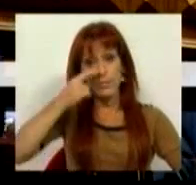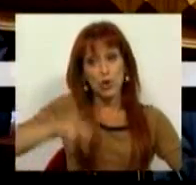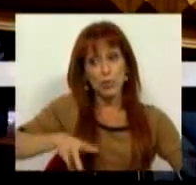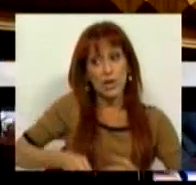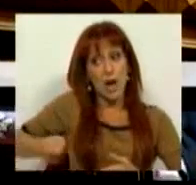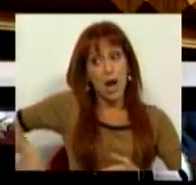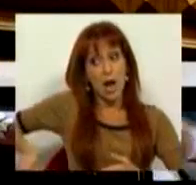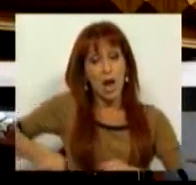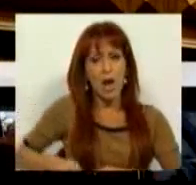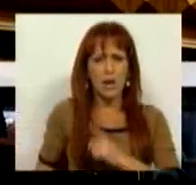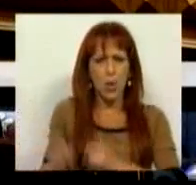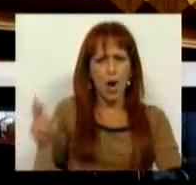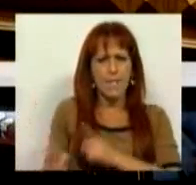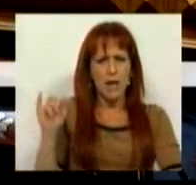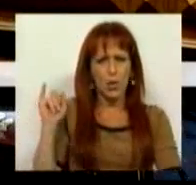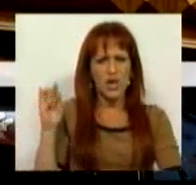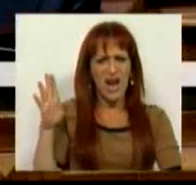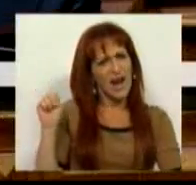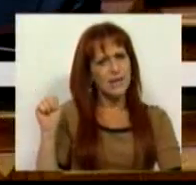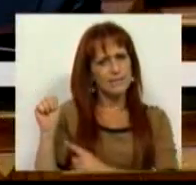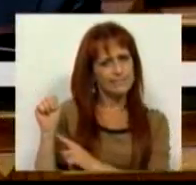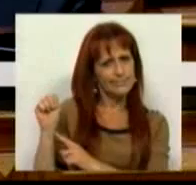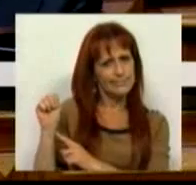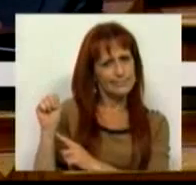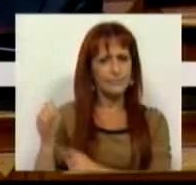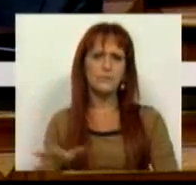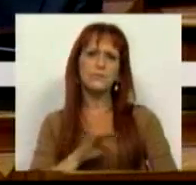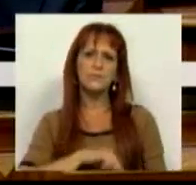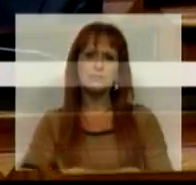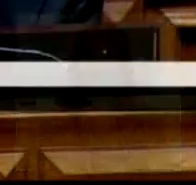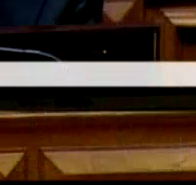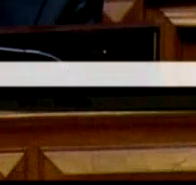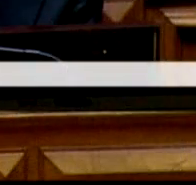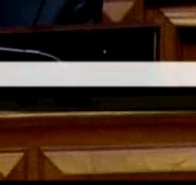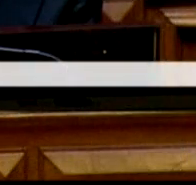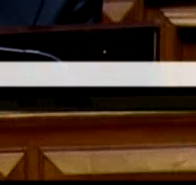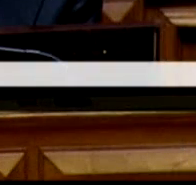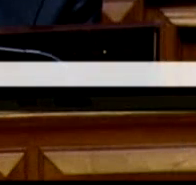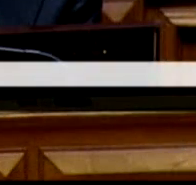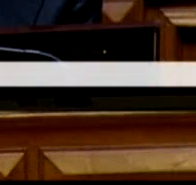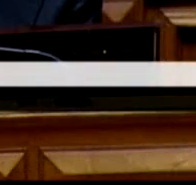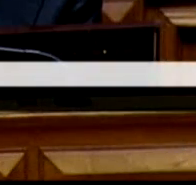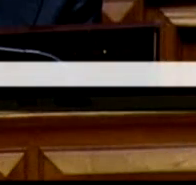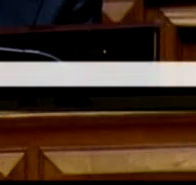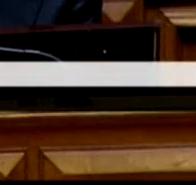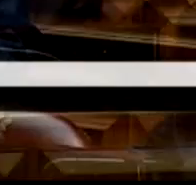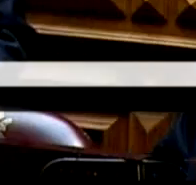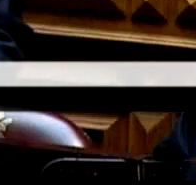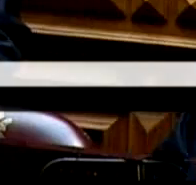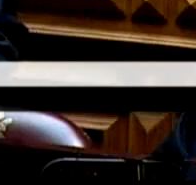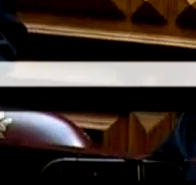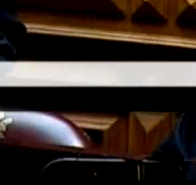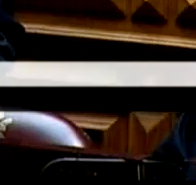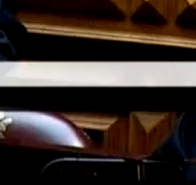portugueses, porque é o aumento do IRS. Senhor deputado, nós ficámos